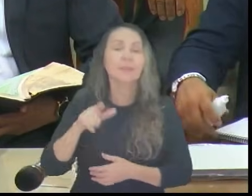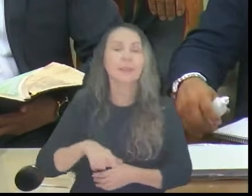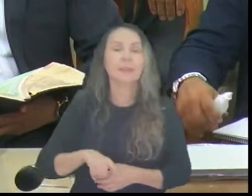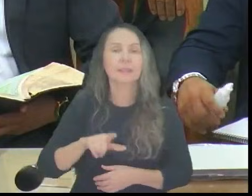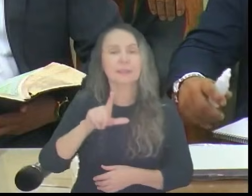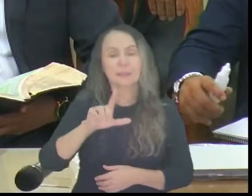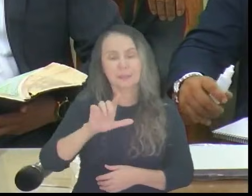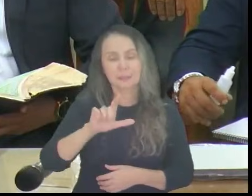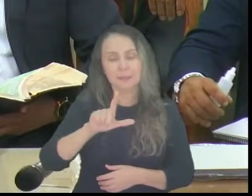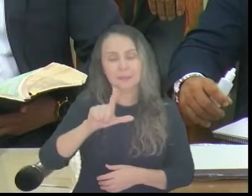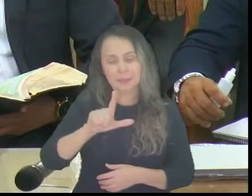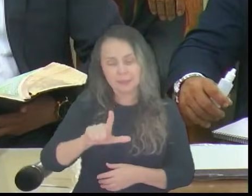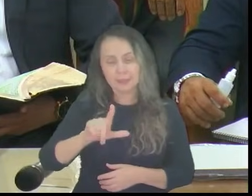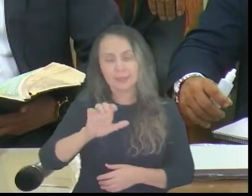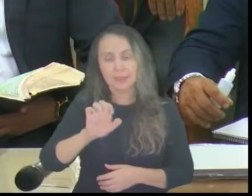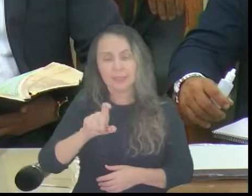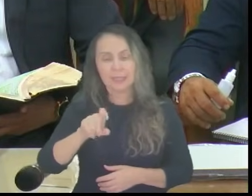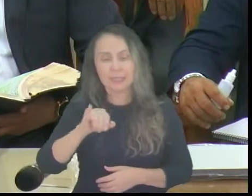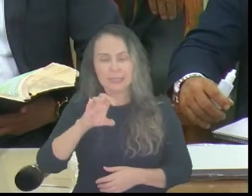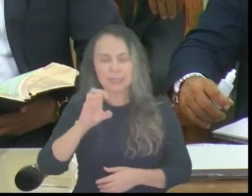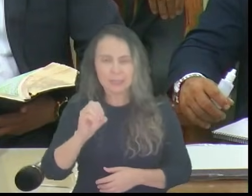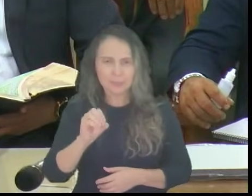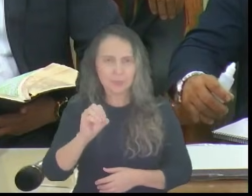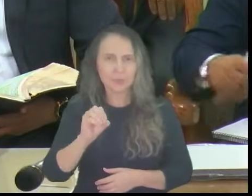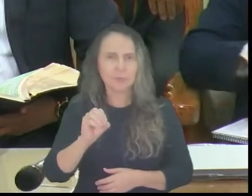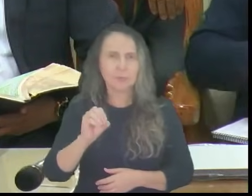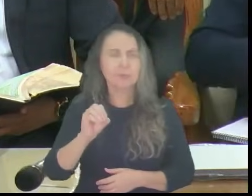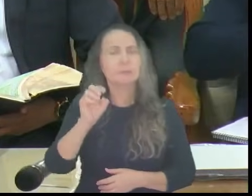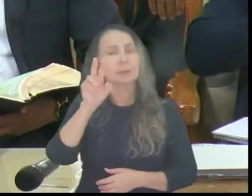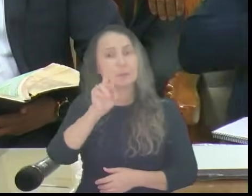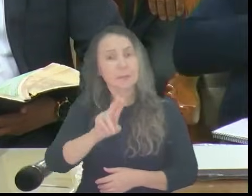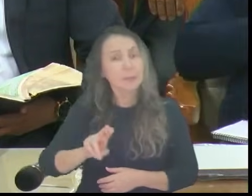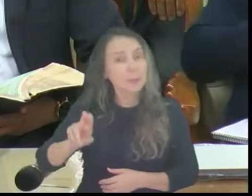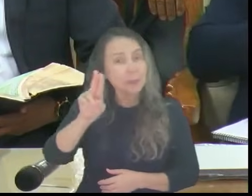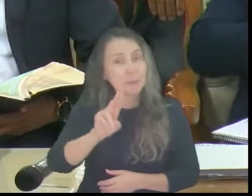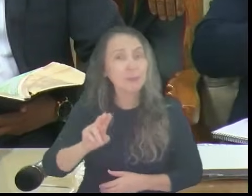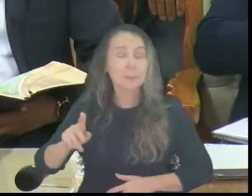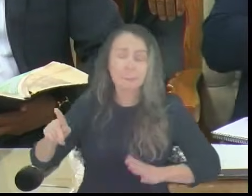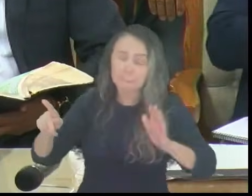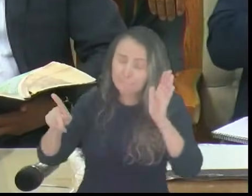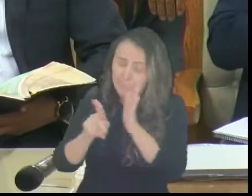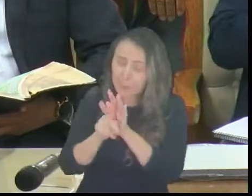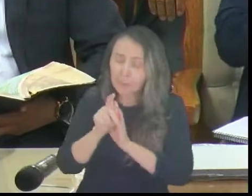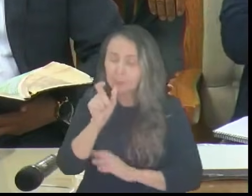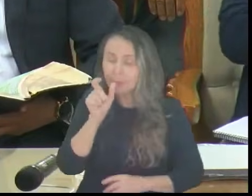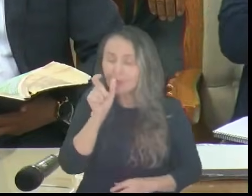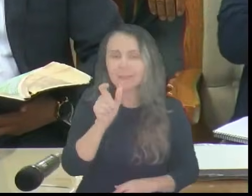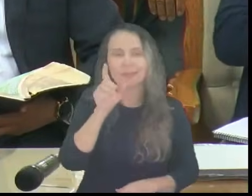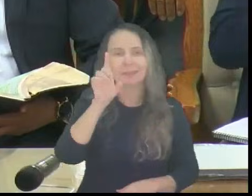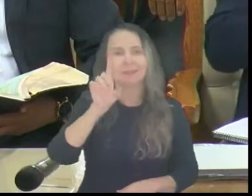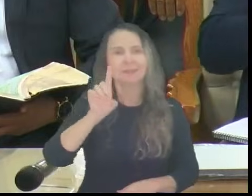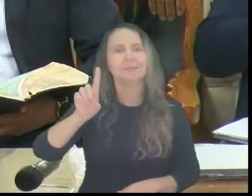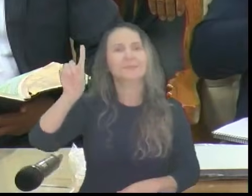as próprias palavras que Deus fala na sua palavra.